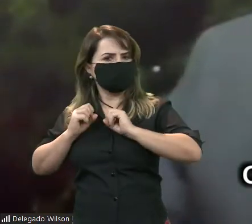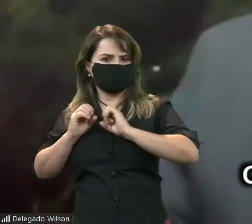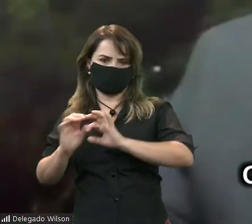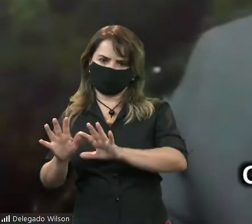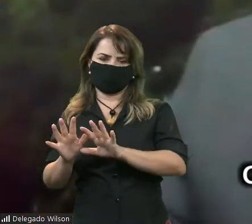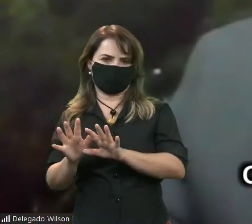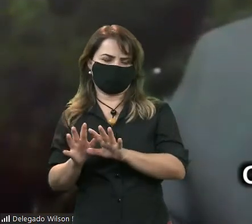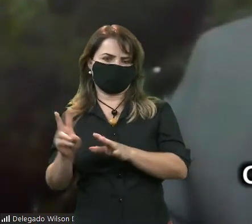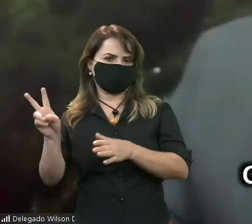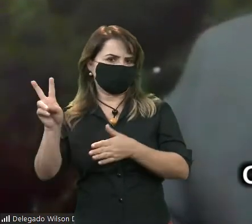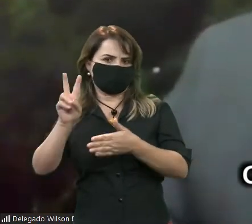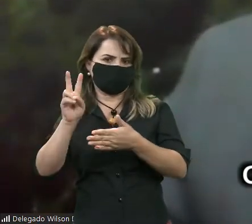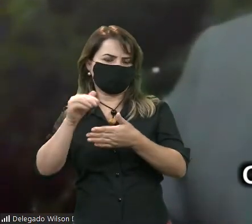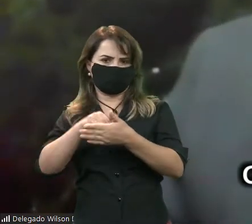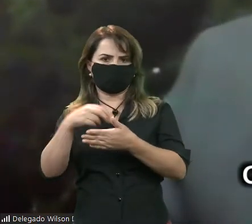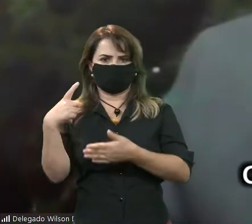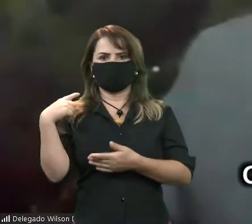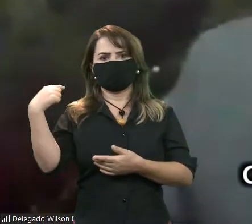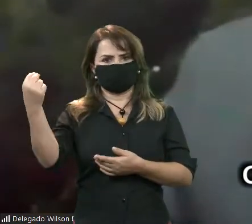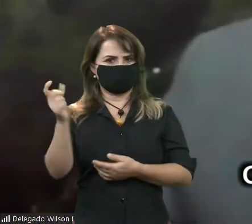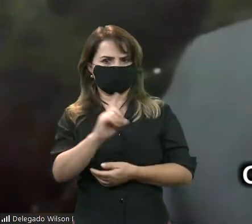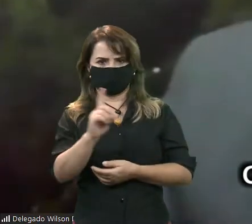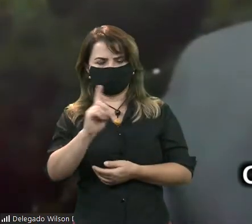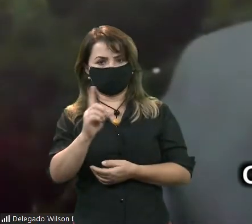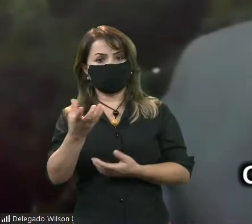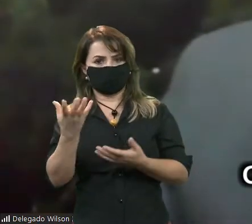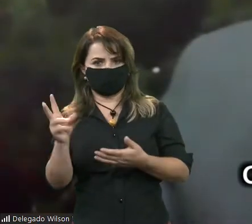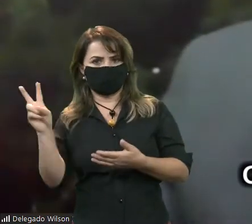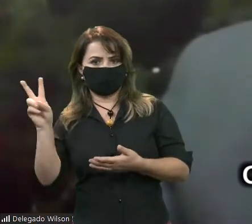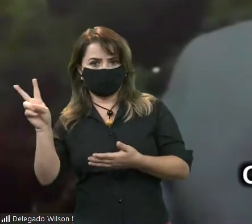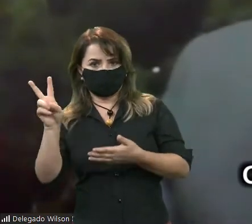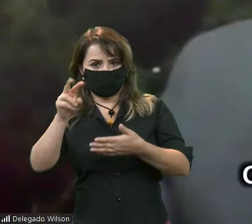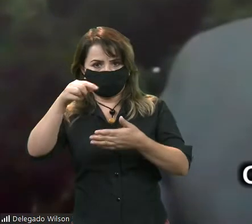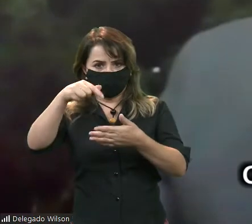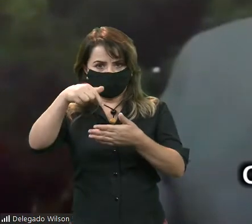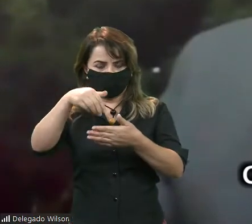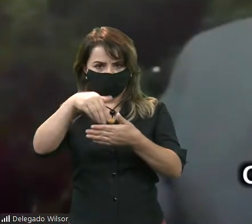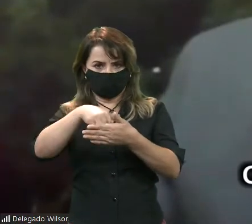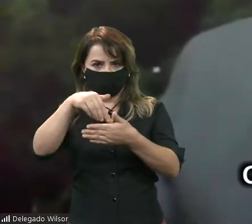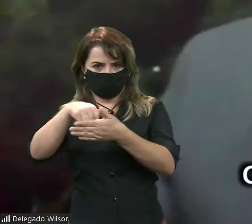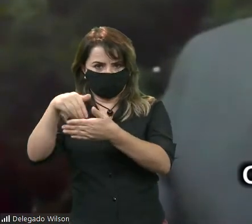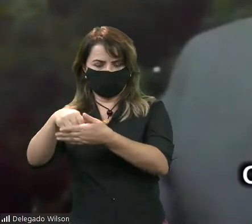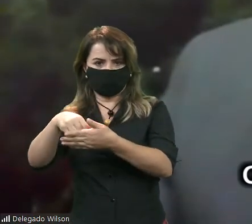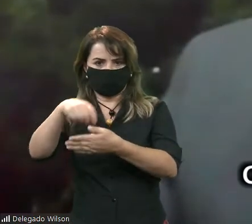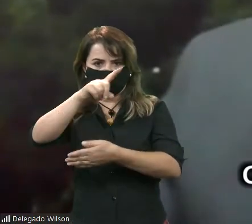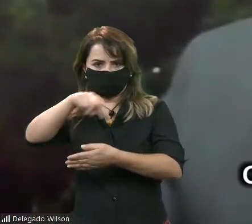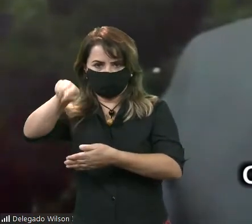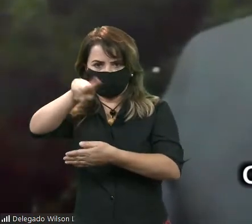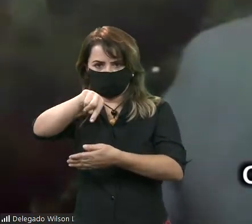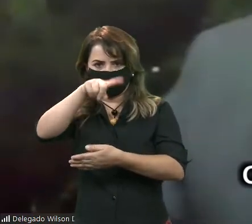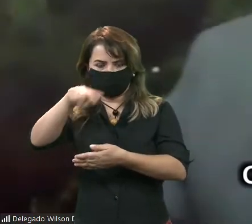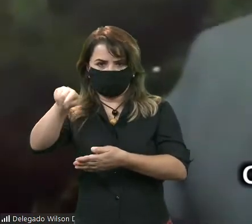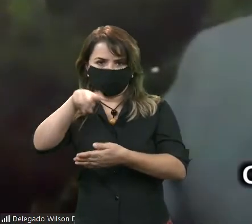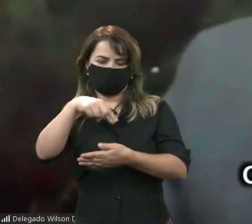me informasse a forma de anular o voto, não é? Porque normalmente